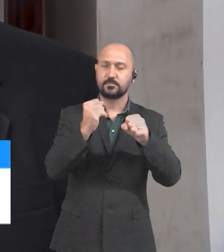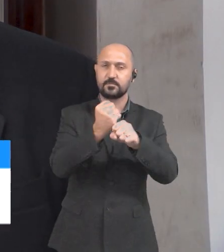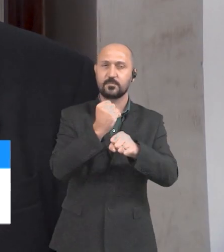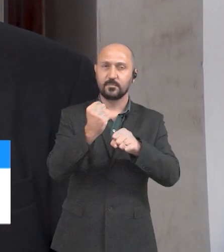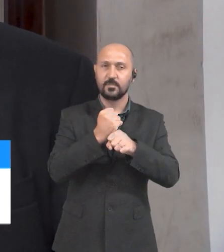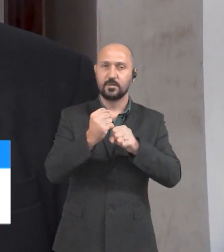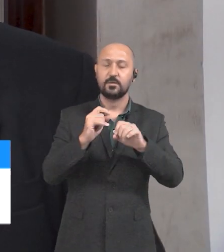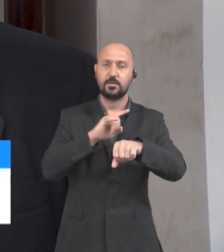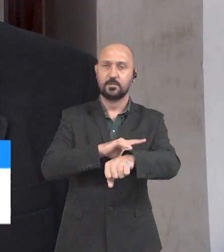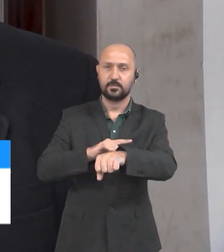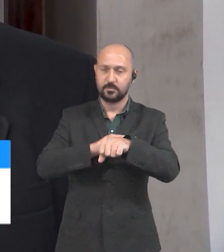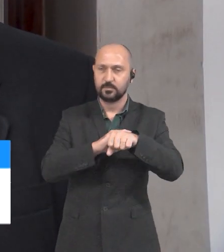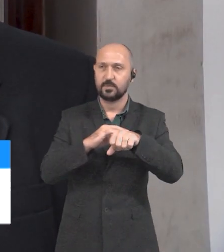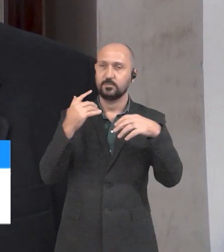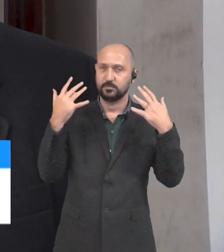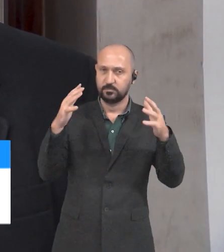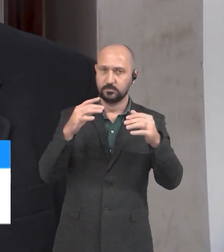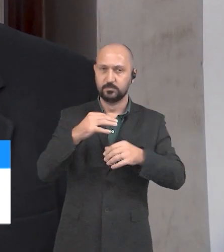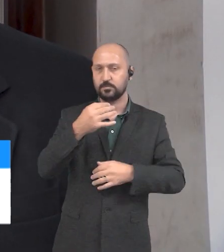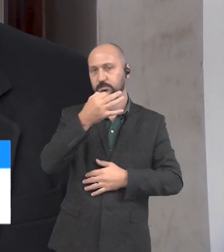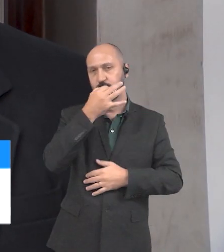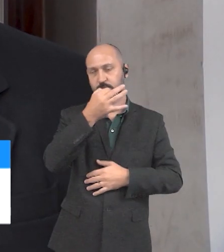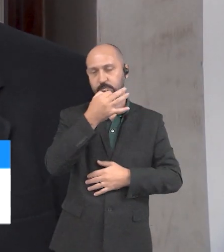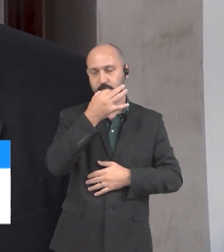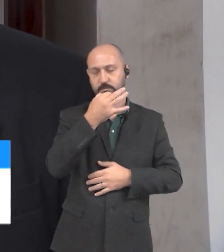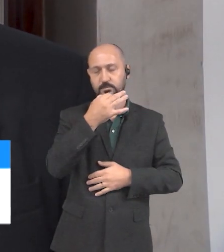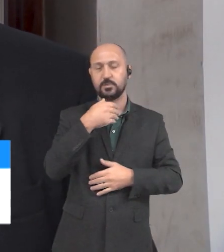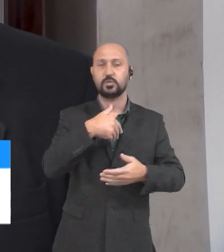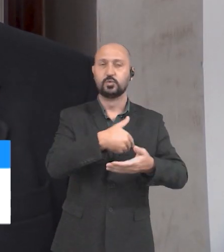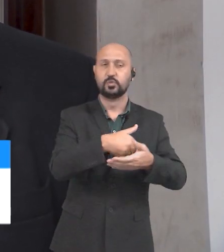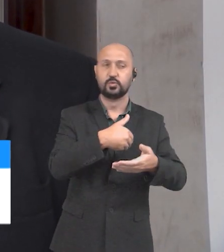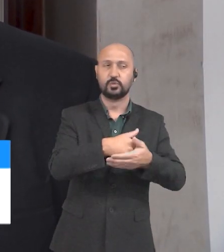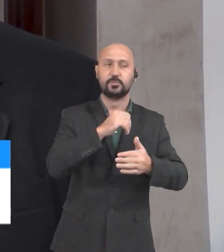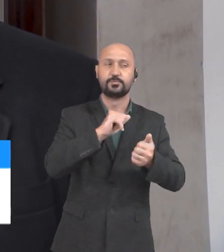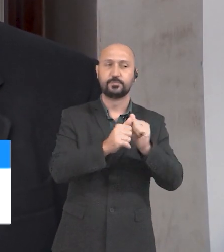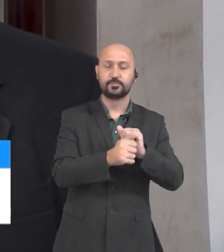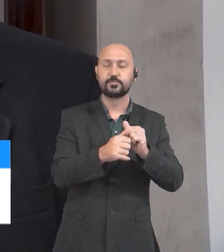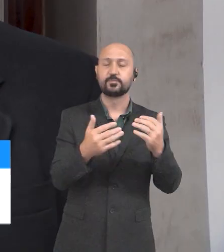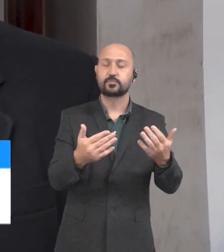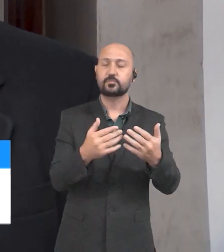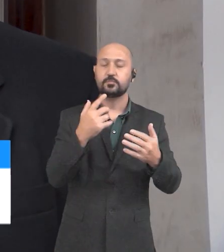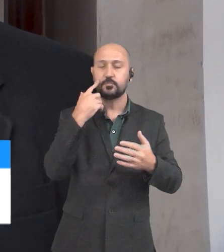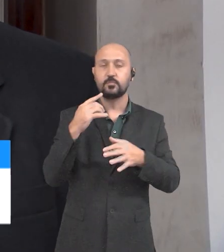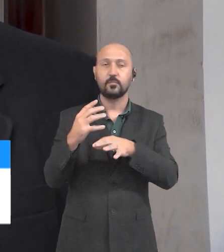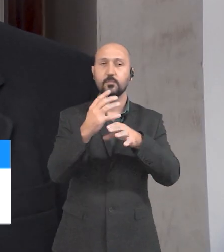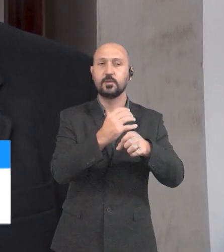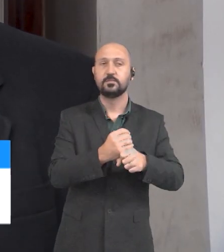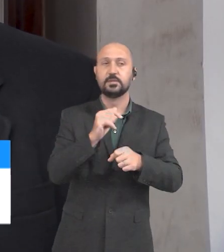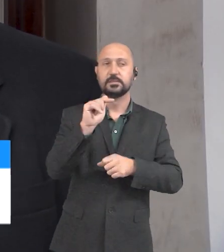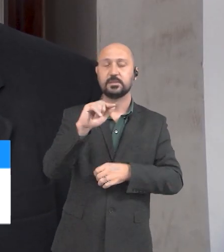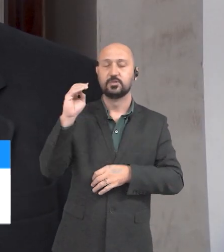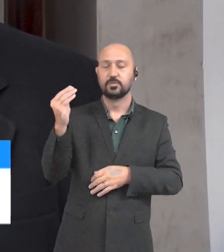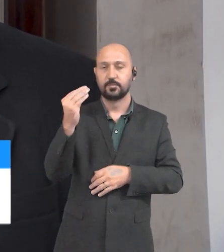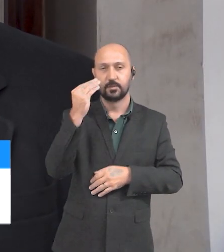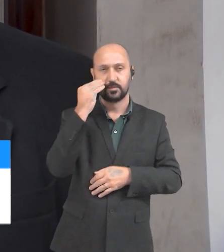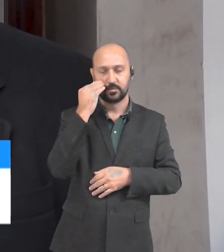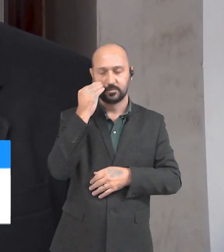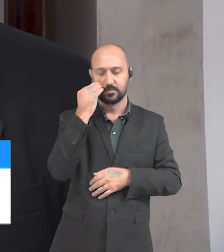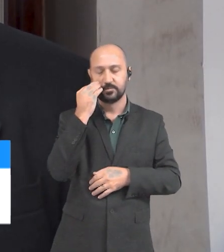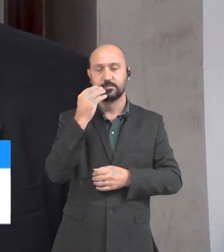realizadas reformas nos banheiros dos torcedores, juízes e jogadores. Hoje, o saldo em conta é de R$